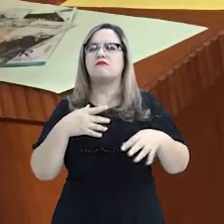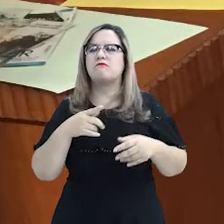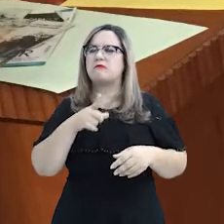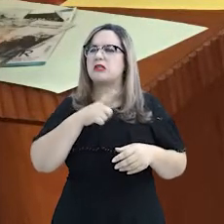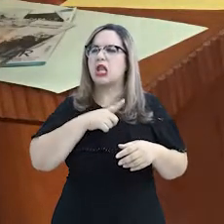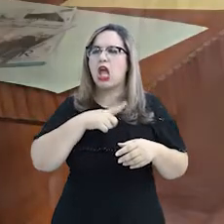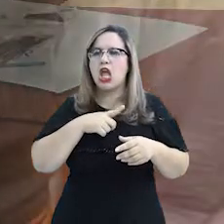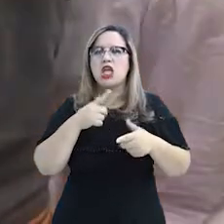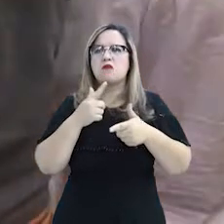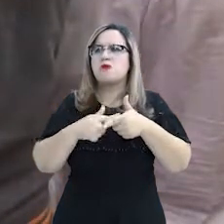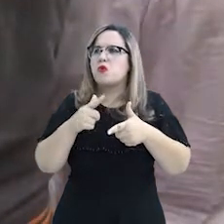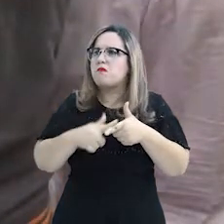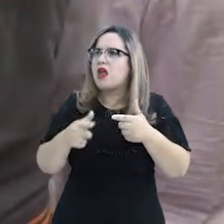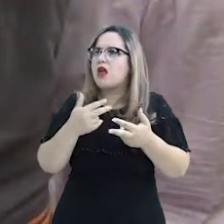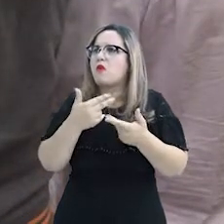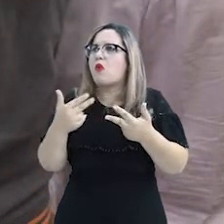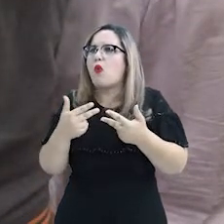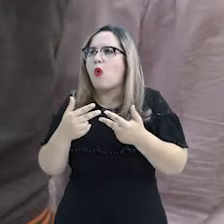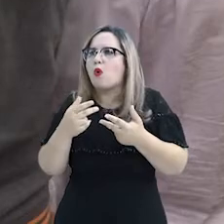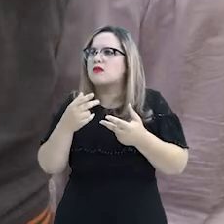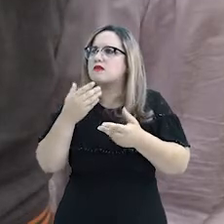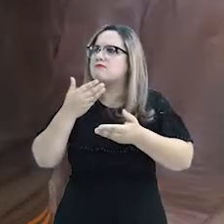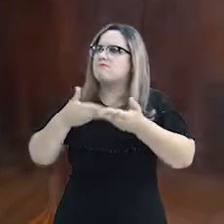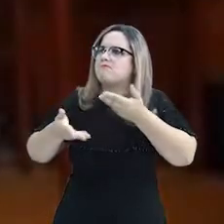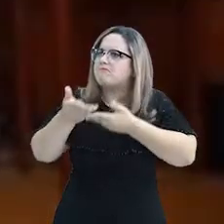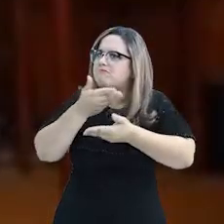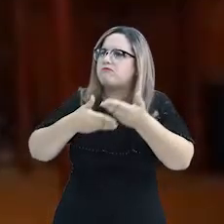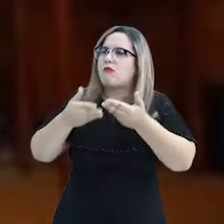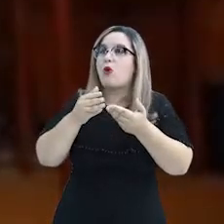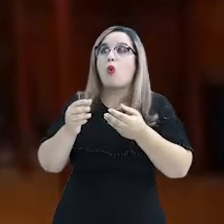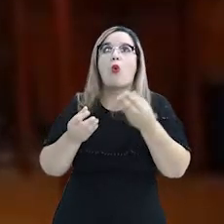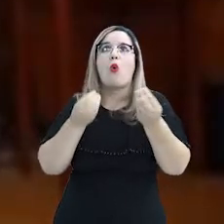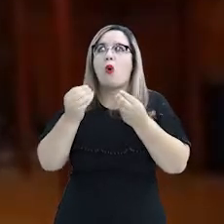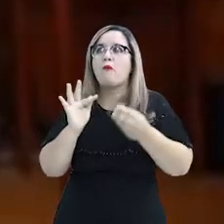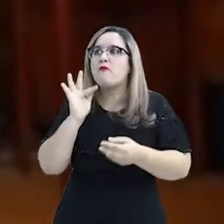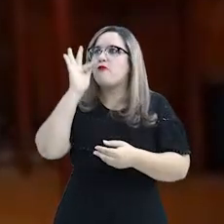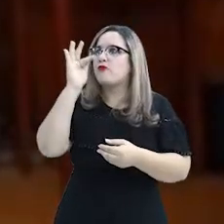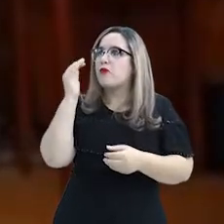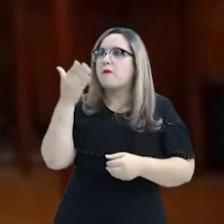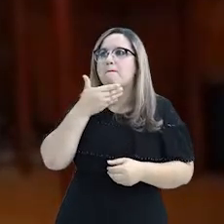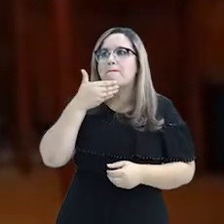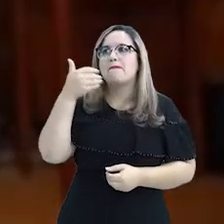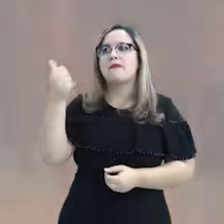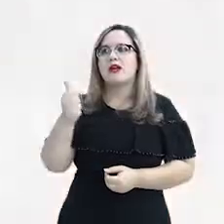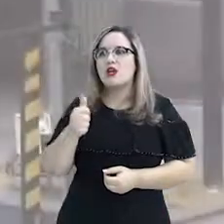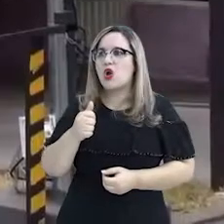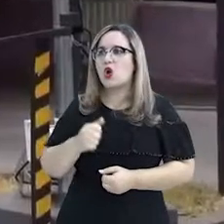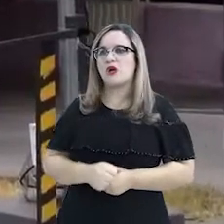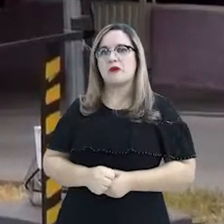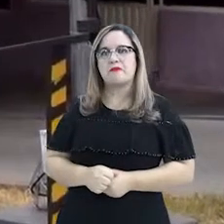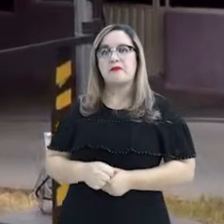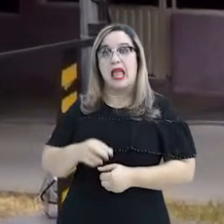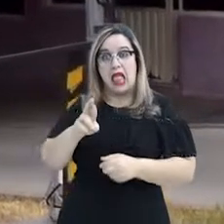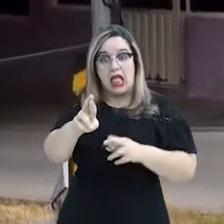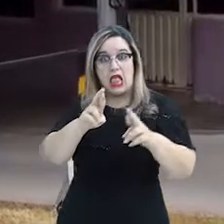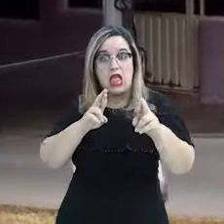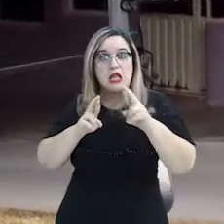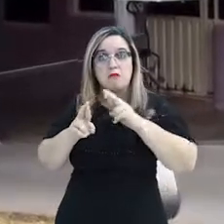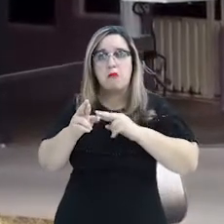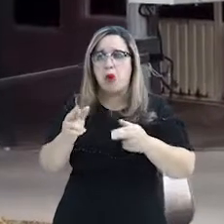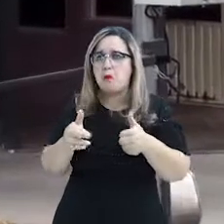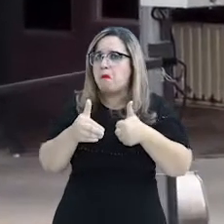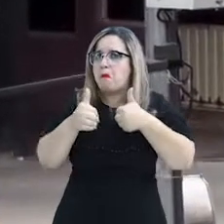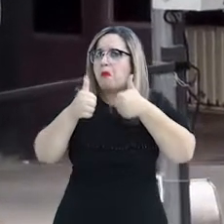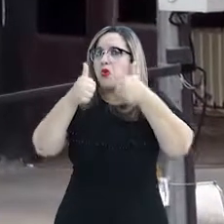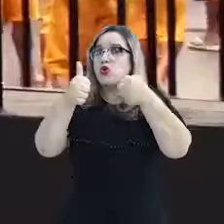reflexões críticas que possibilitam uma nova perspectiva de futuro aos reeducandos. Resultado positivo